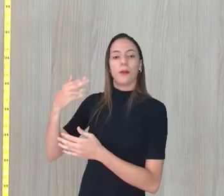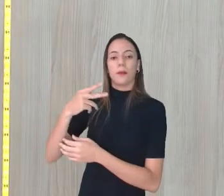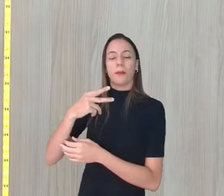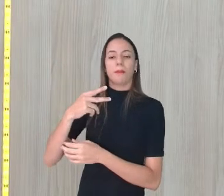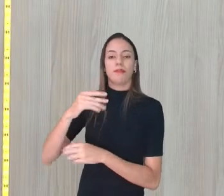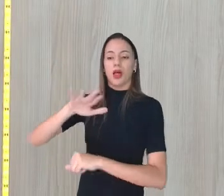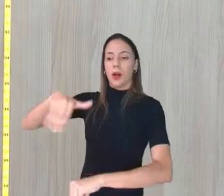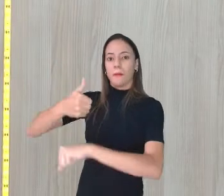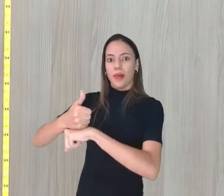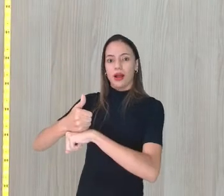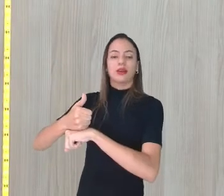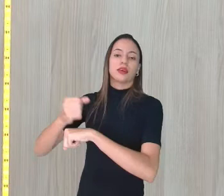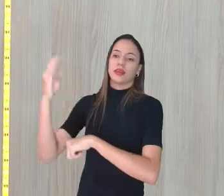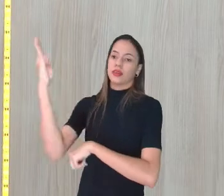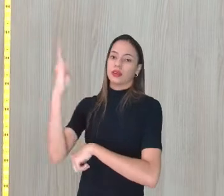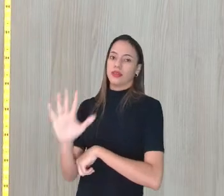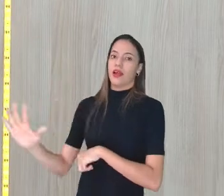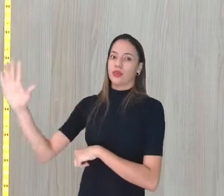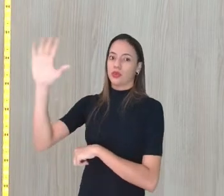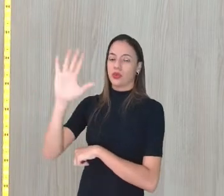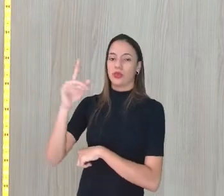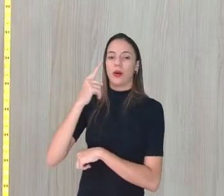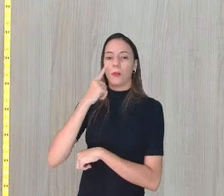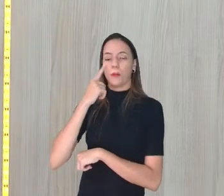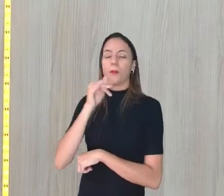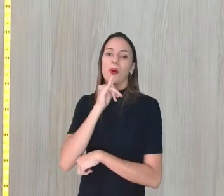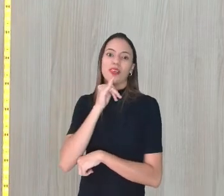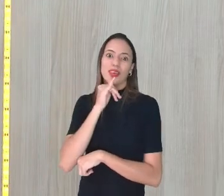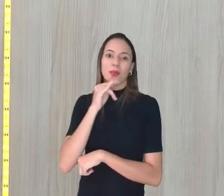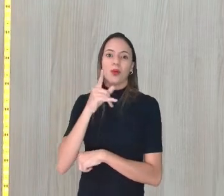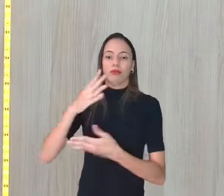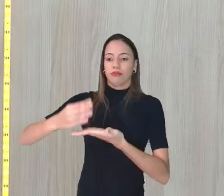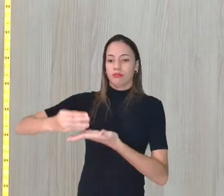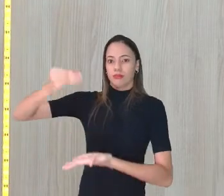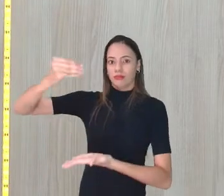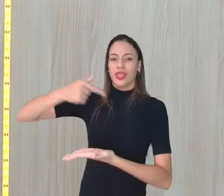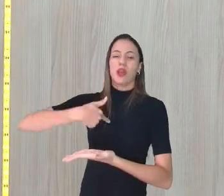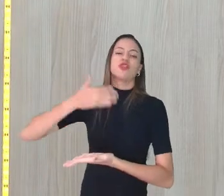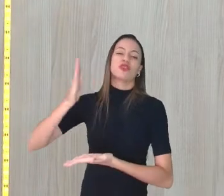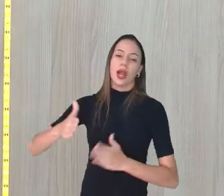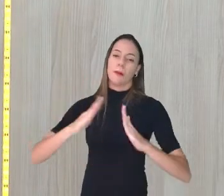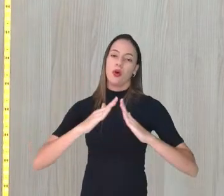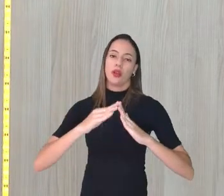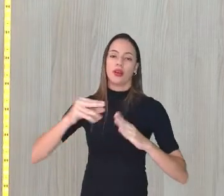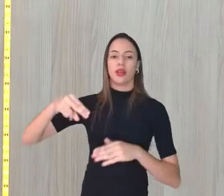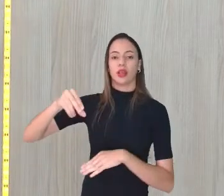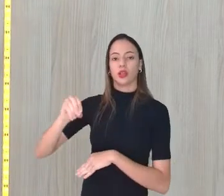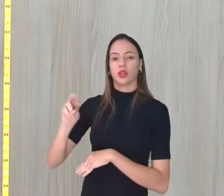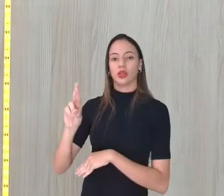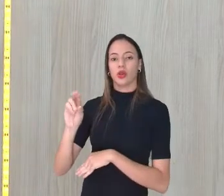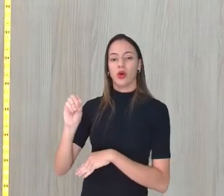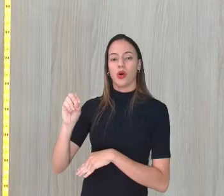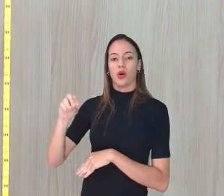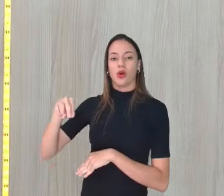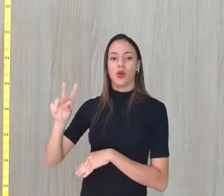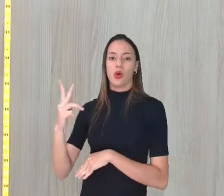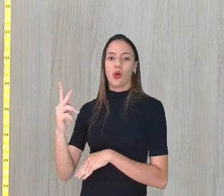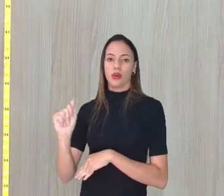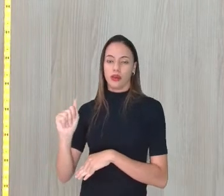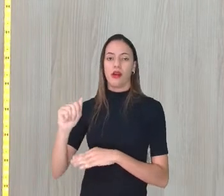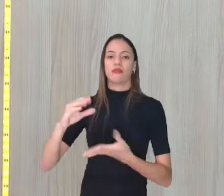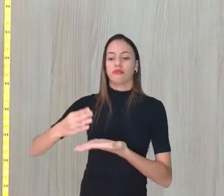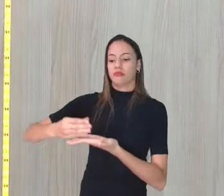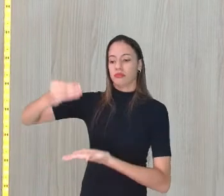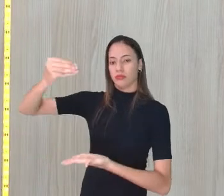lá em Noronha, né, como Sim. puxando sardinha aqui, porque eu já morei algum tempo lá, Foi. lá tem